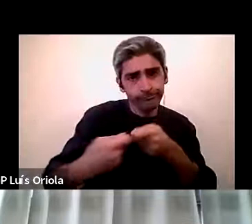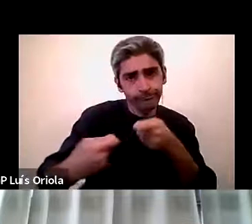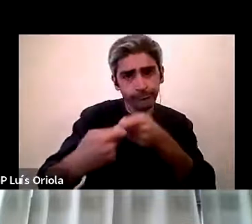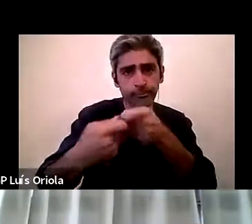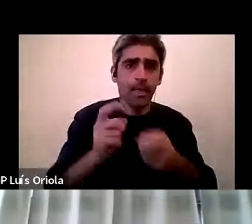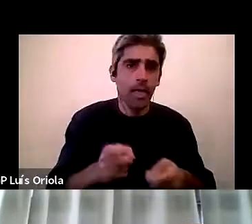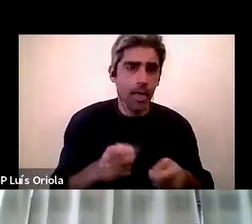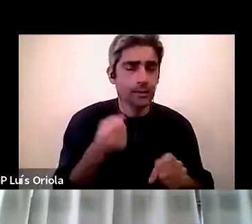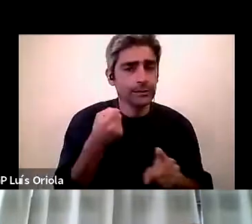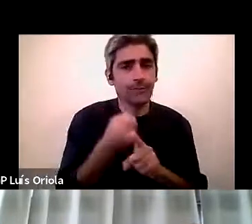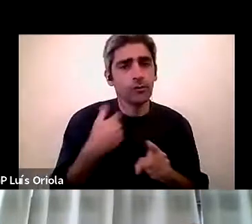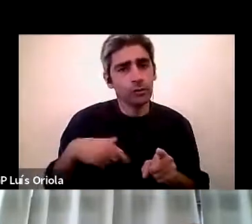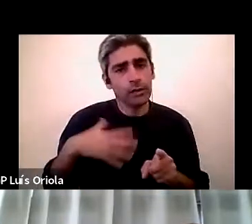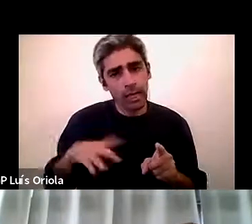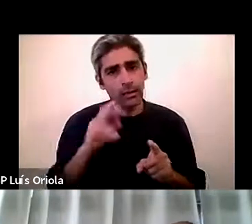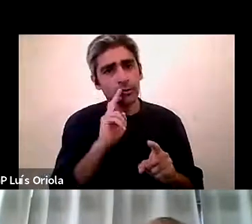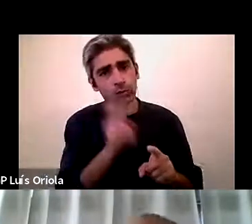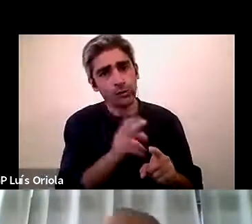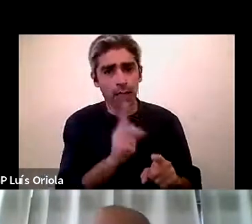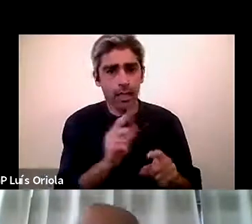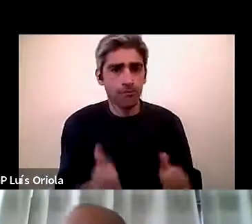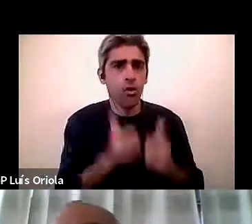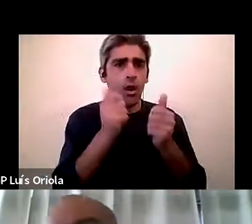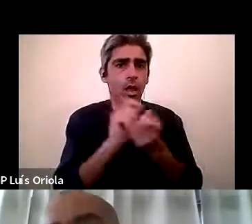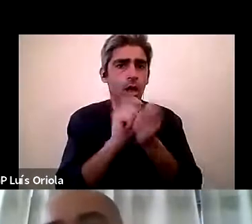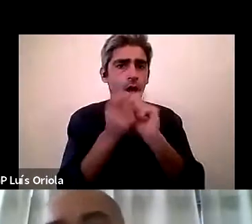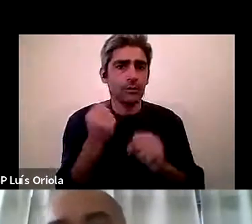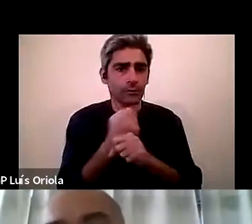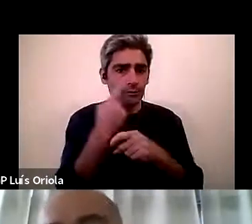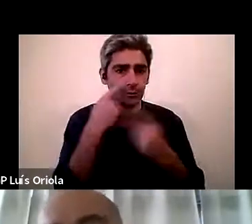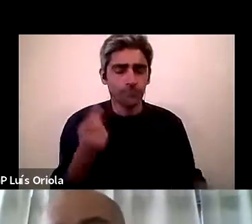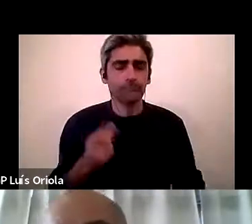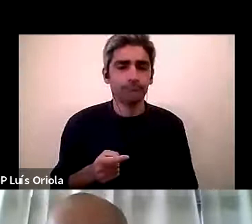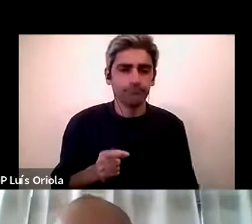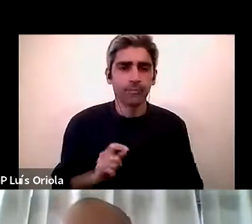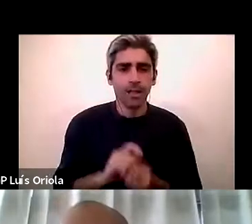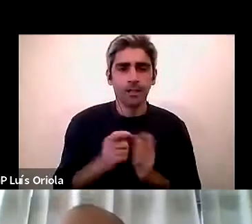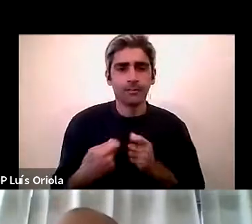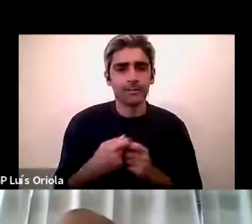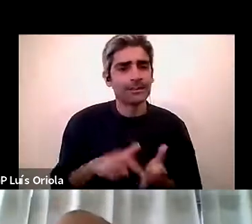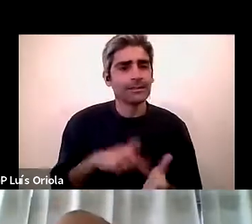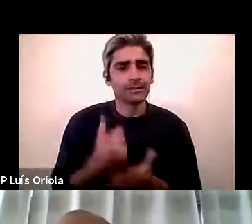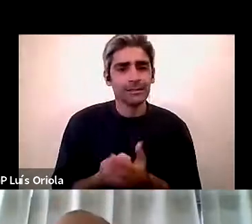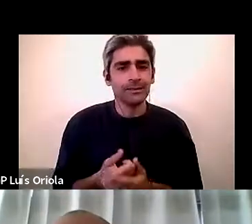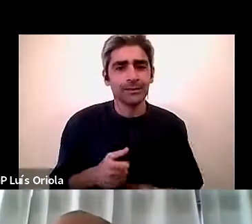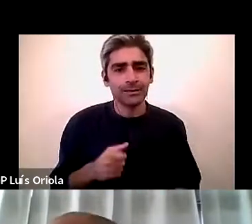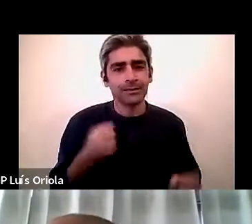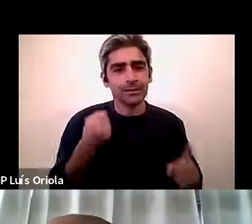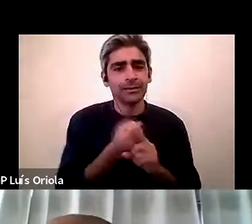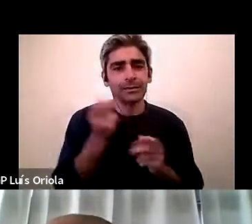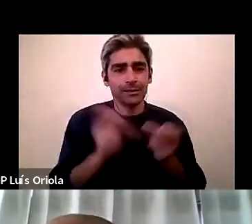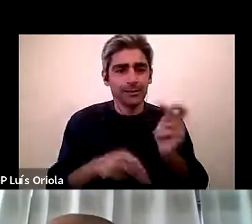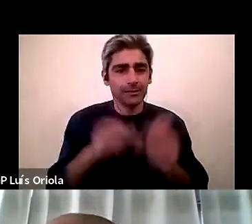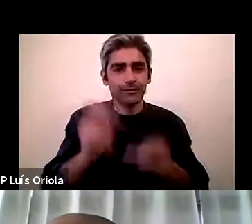a esses desafios que queremos responder, melhorar os serviços públicos. Sim, e no fundo adaptando-nos sempre aos desafios que